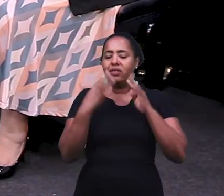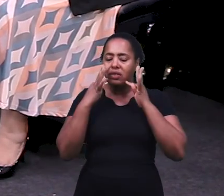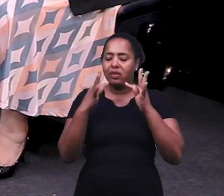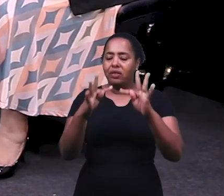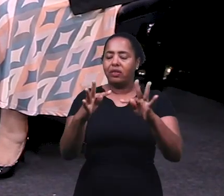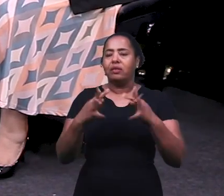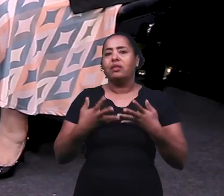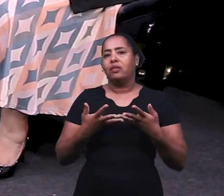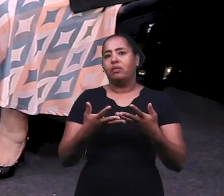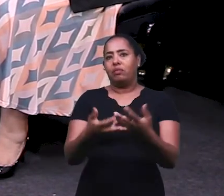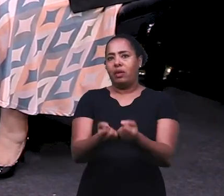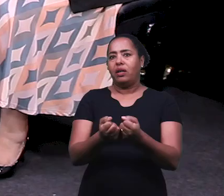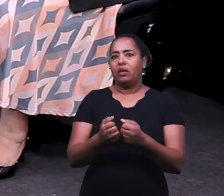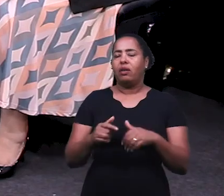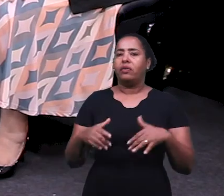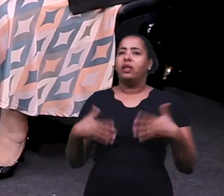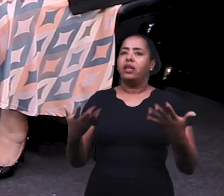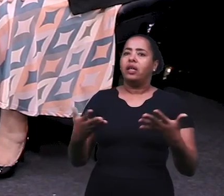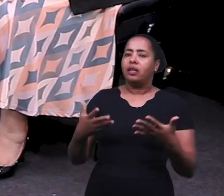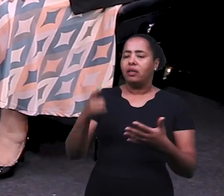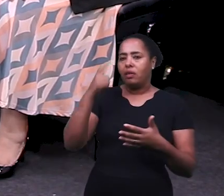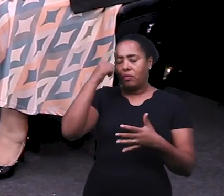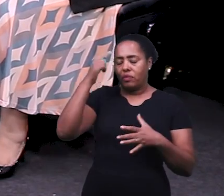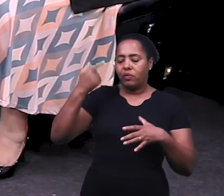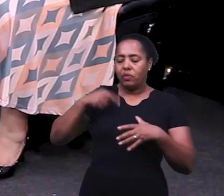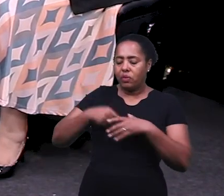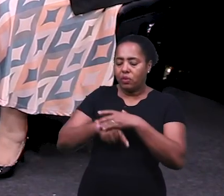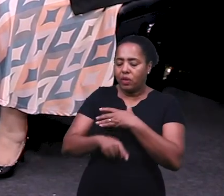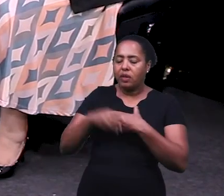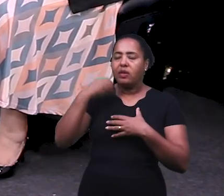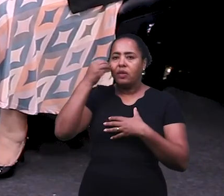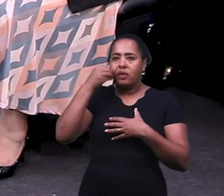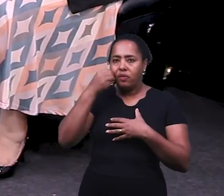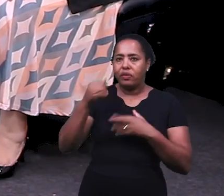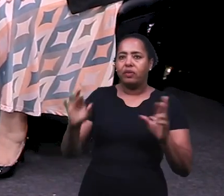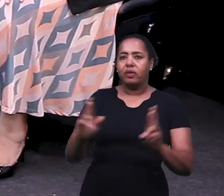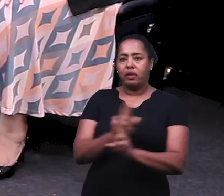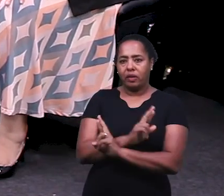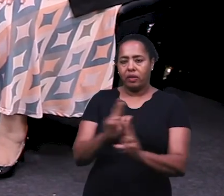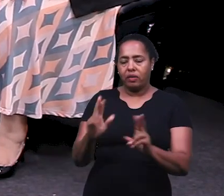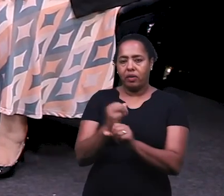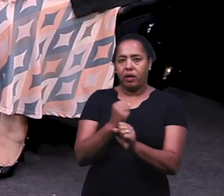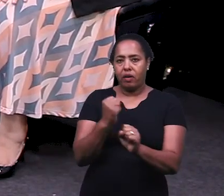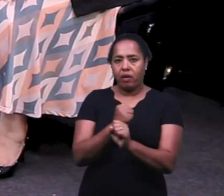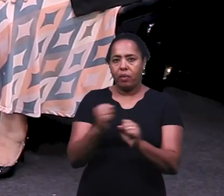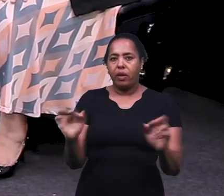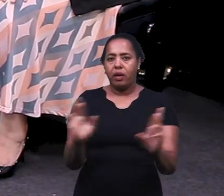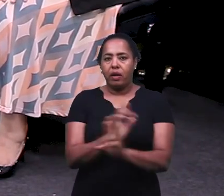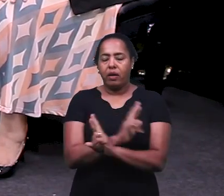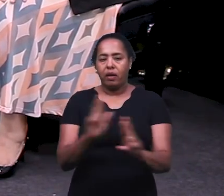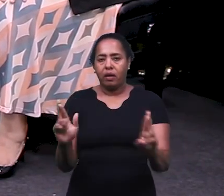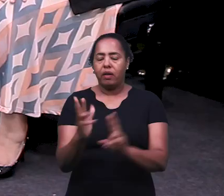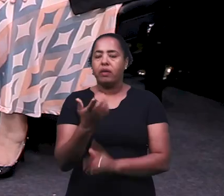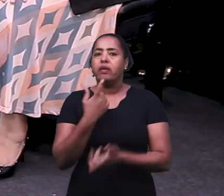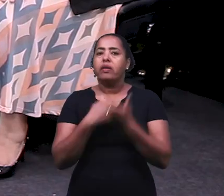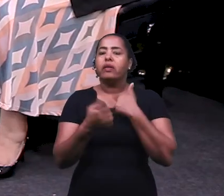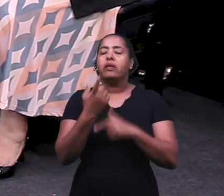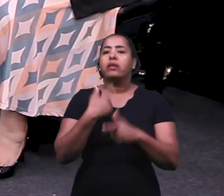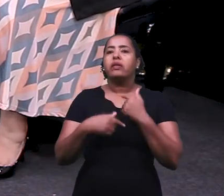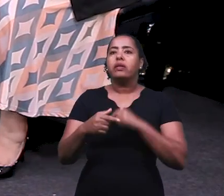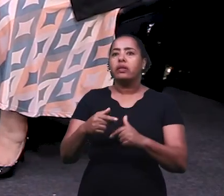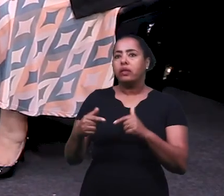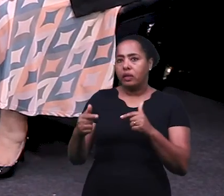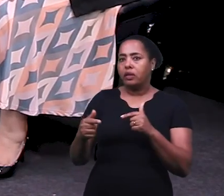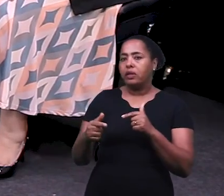hino realmente marcante. Que quantos testemunhos maravilhosos. Então, o quarteto veio de uma experiência muito profunda com o Senhor mesmo, em relação